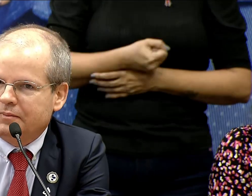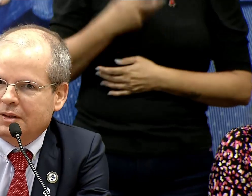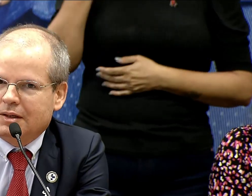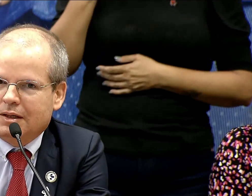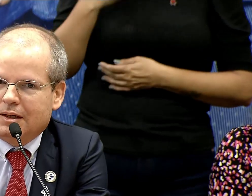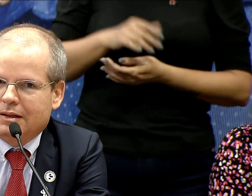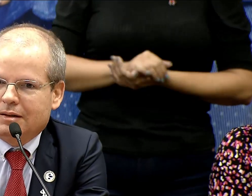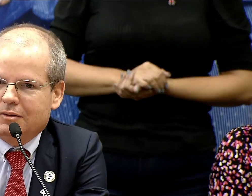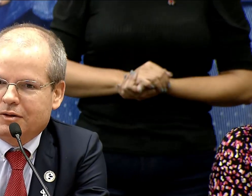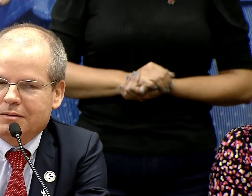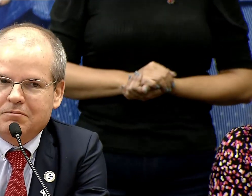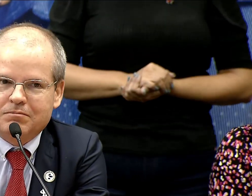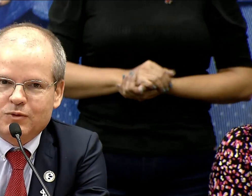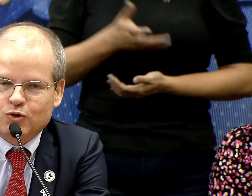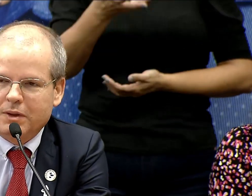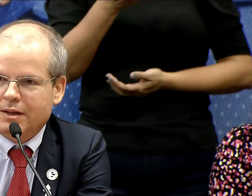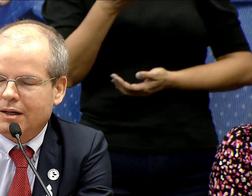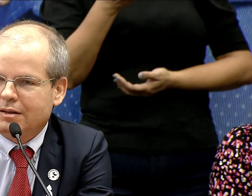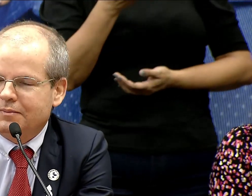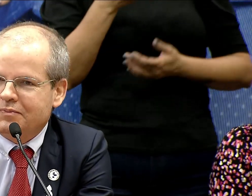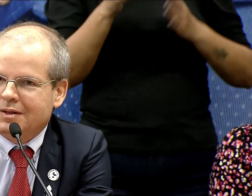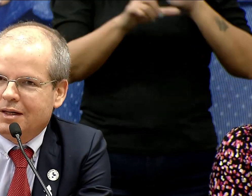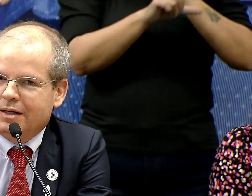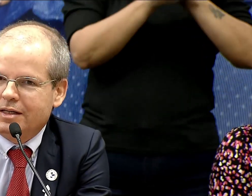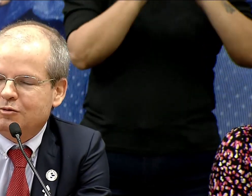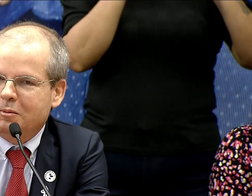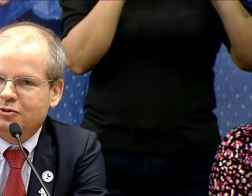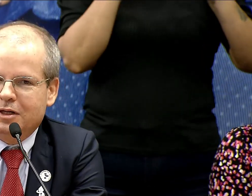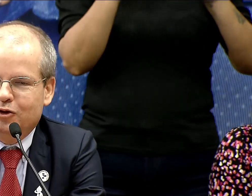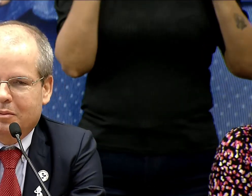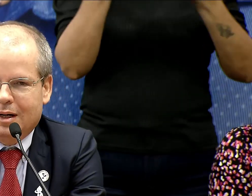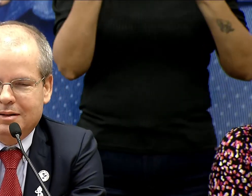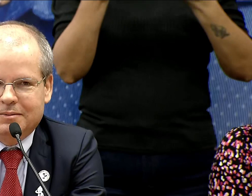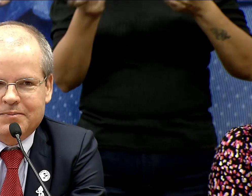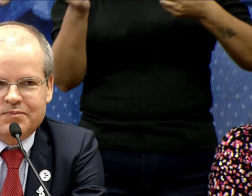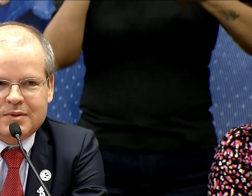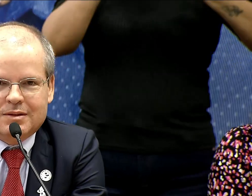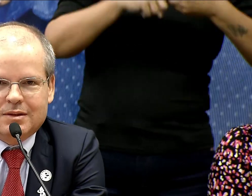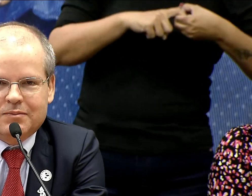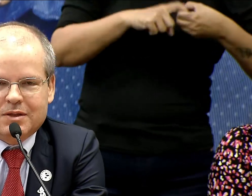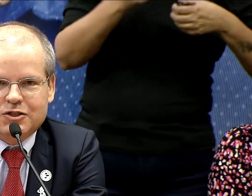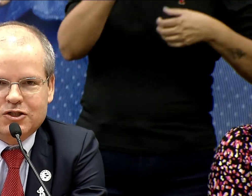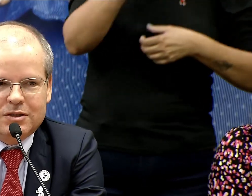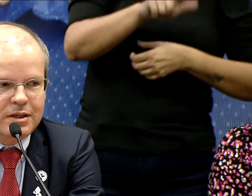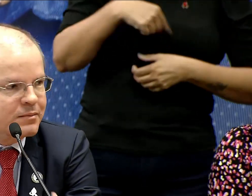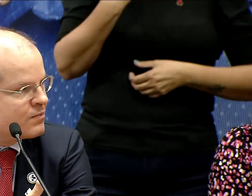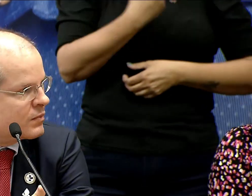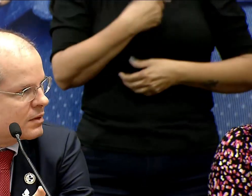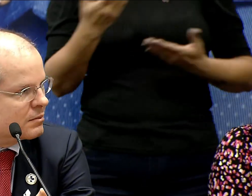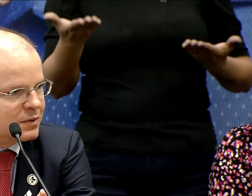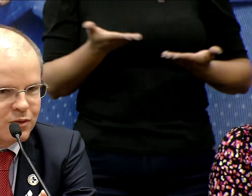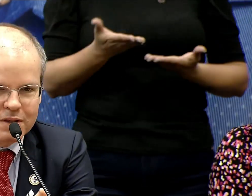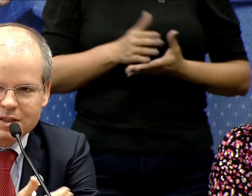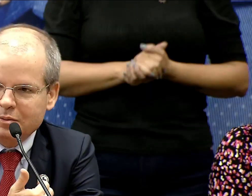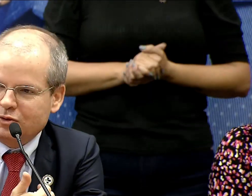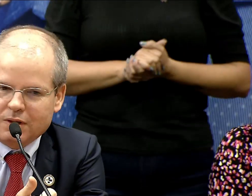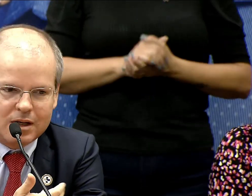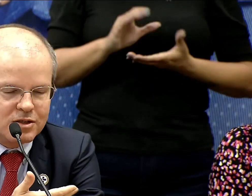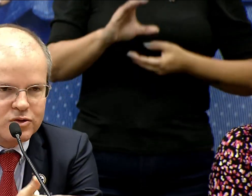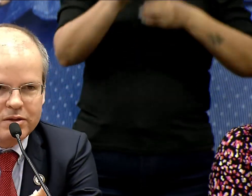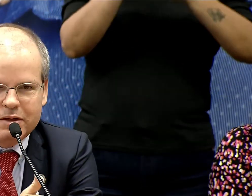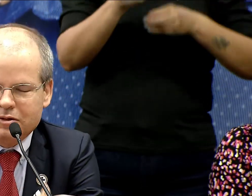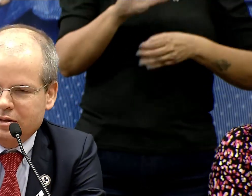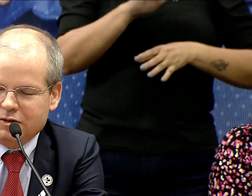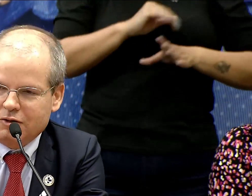aqui, eu queria sublinhar que, nesse momento de retomada, né, que a gente tem, né, com a Conasems, com a